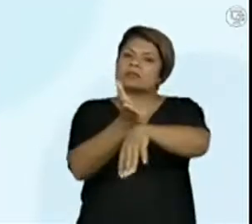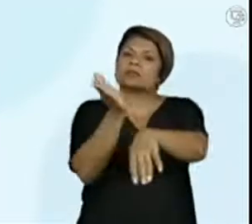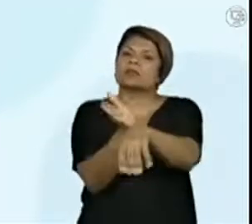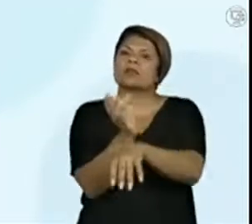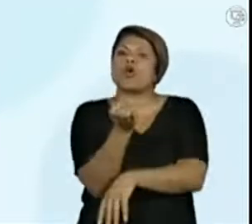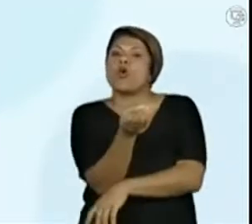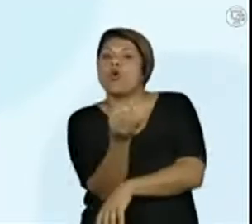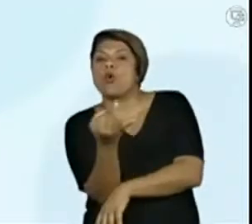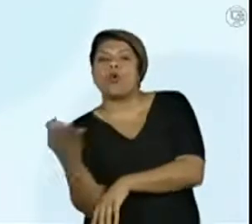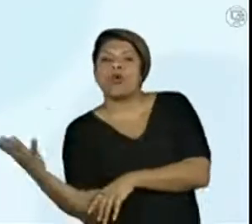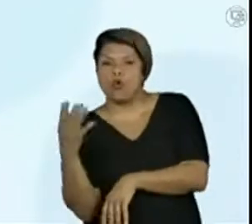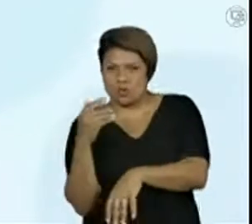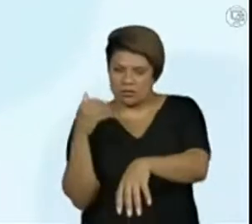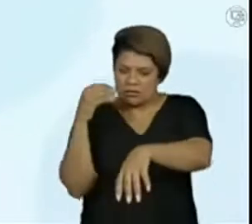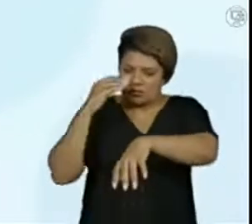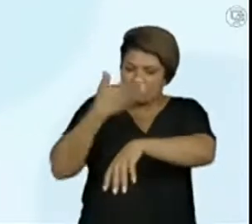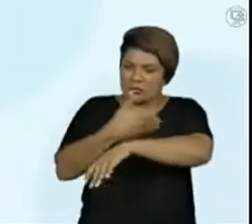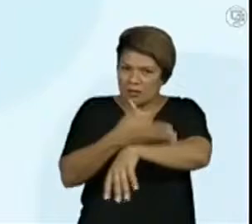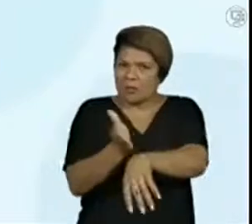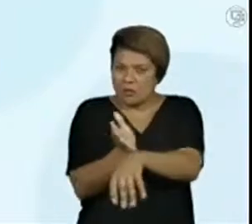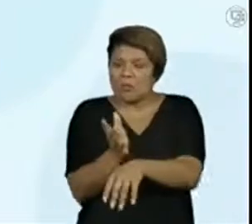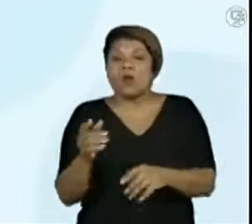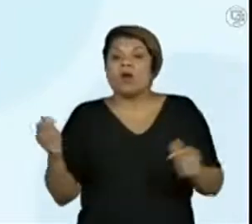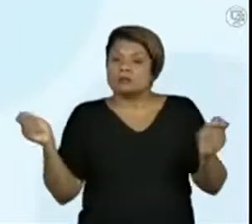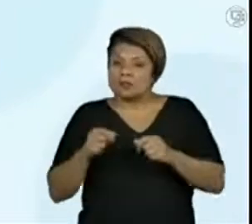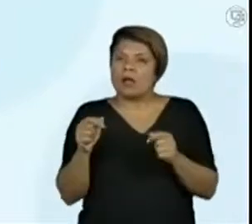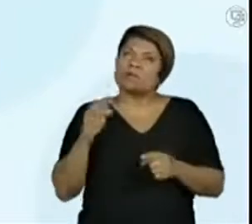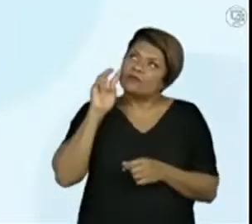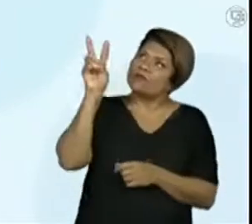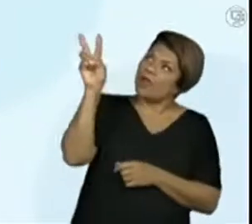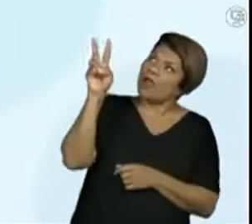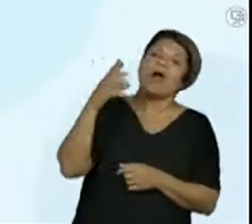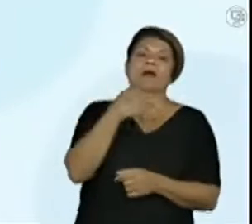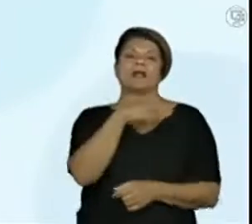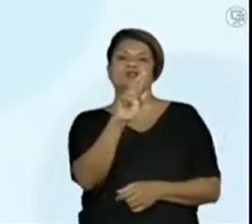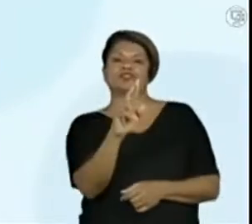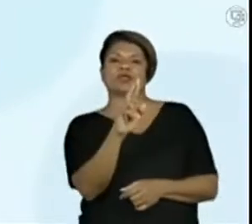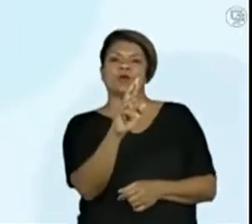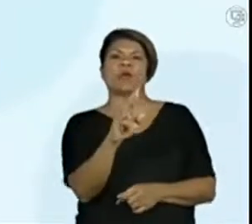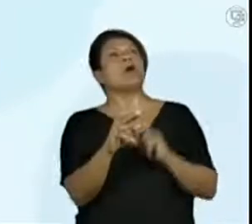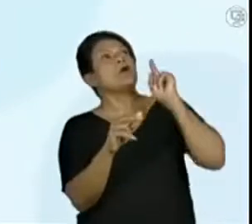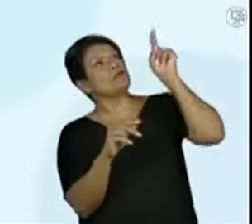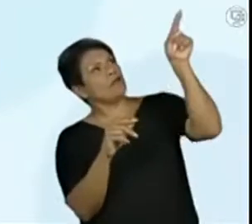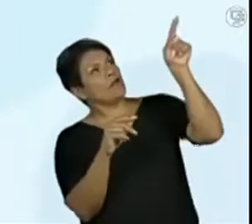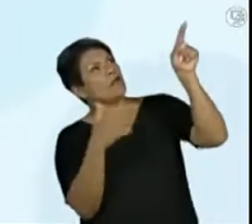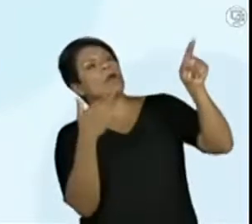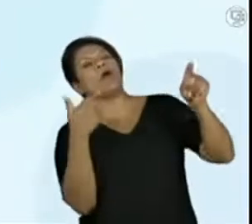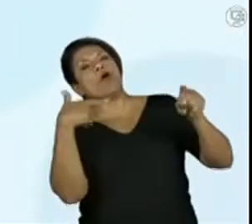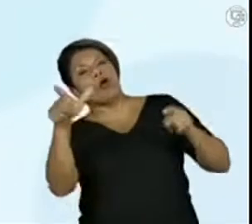que os homens realizassem os seus rituais religiosos nos períodos certos. Temos aqui